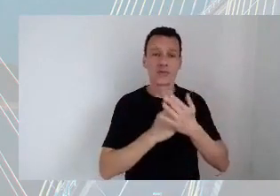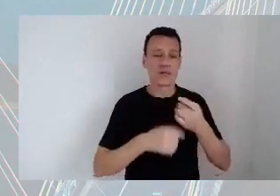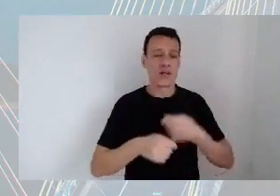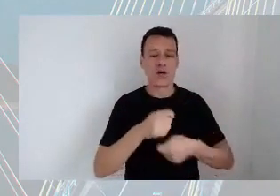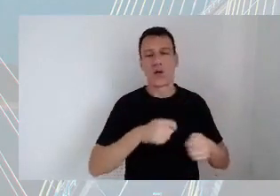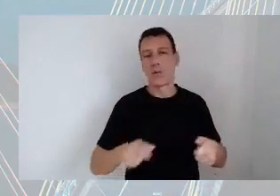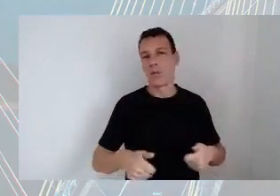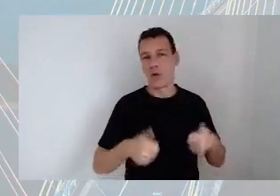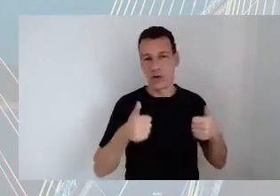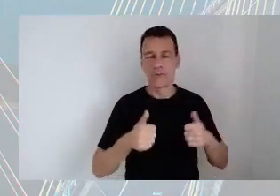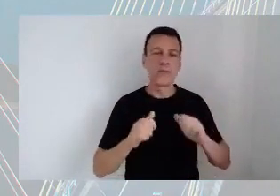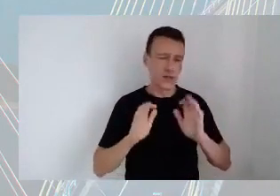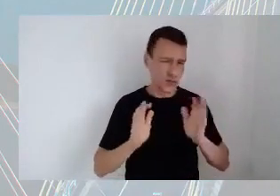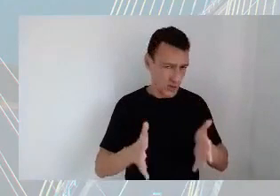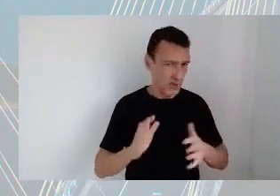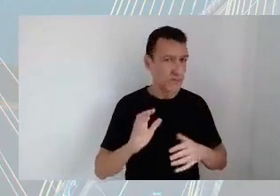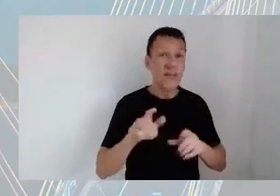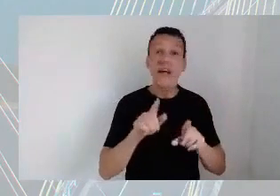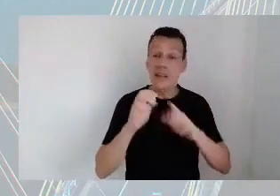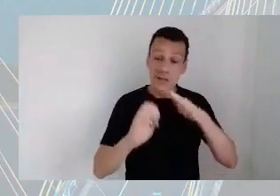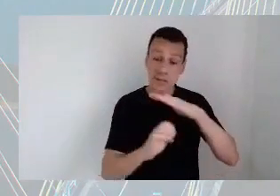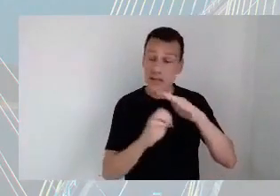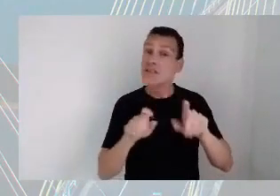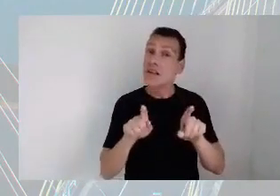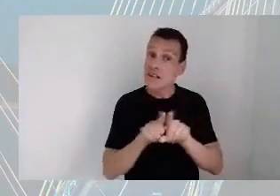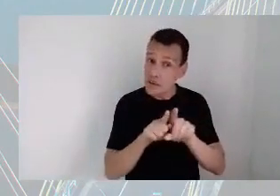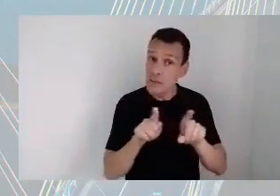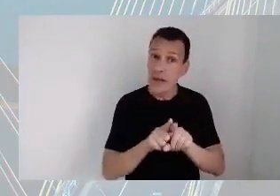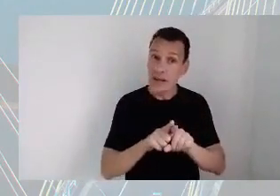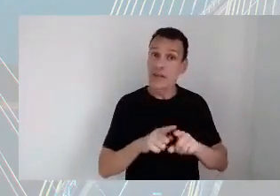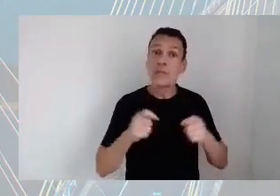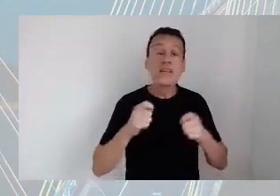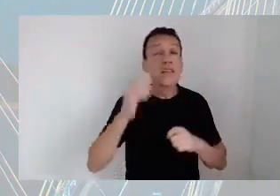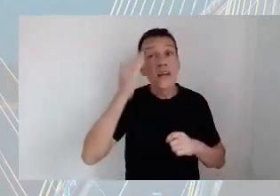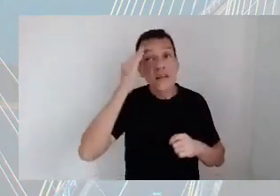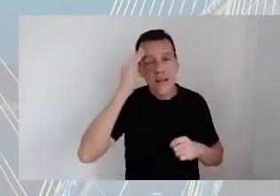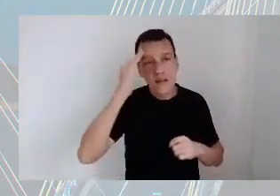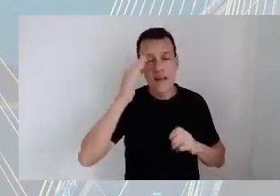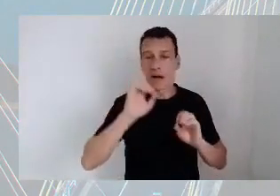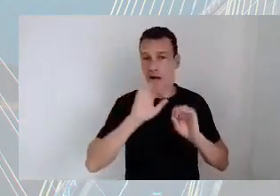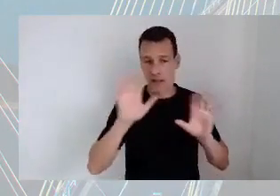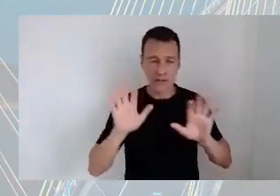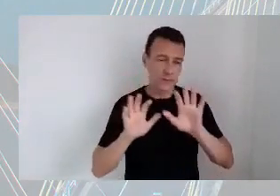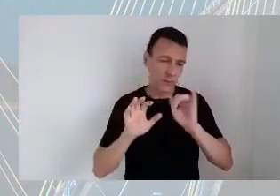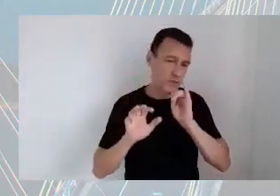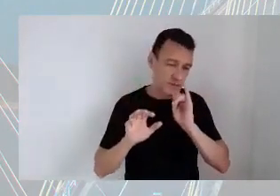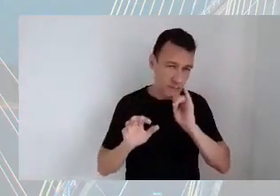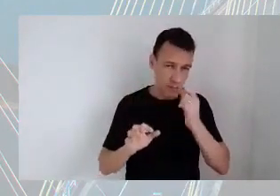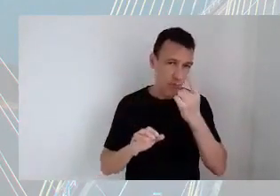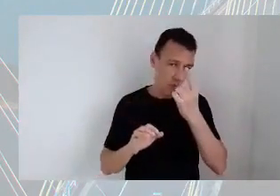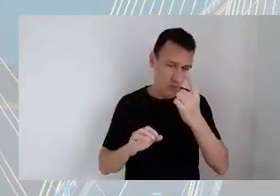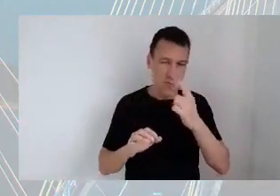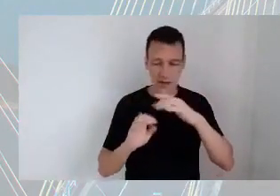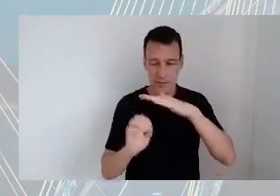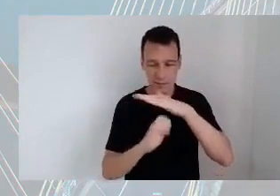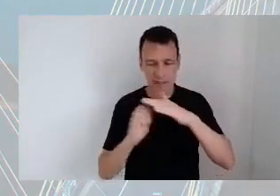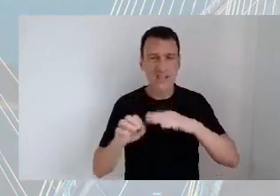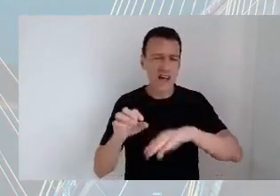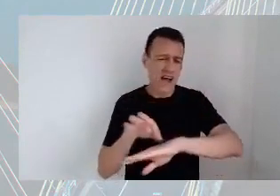com um projeto muito legal, de uma criação de uma arquitetura incrível. E aí ele comentou com a